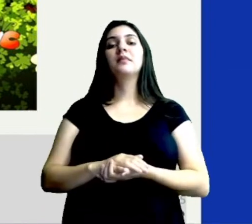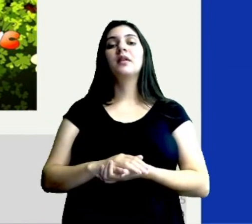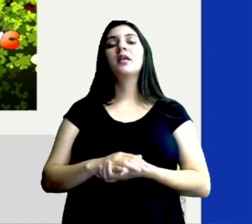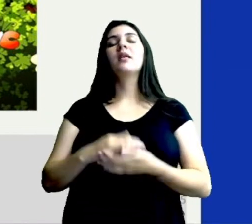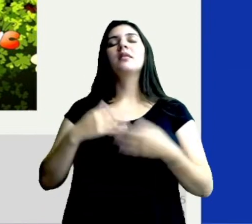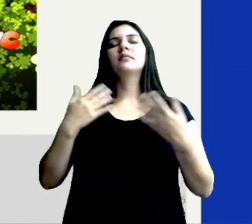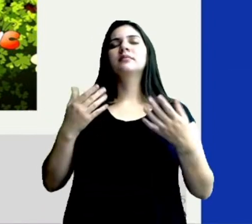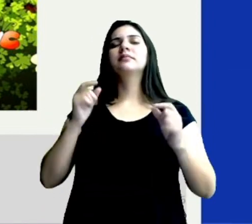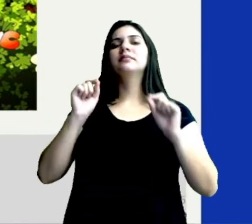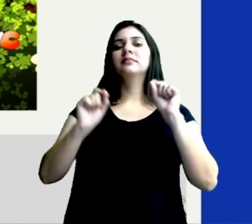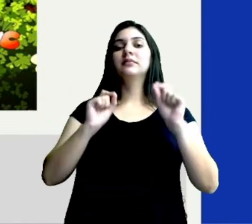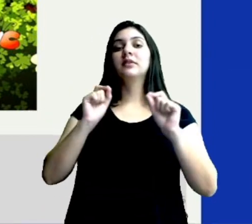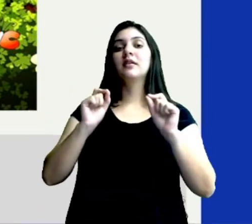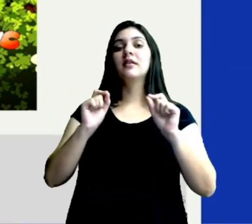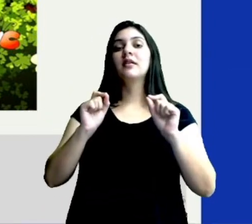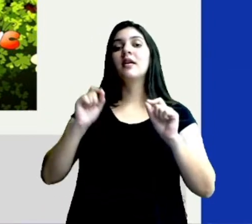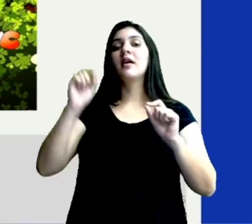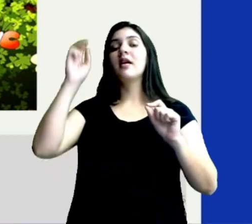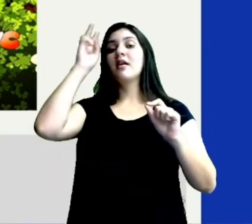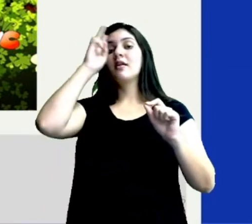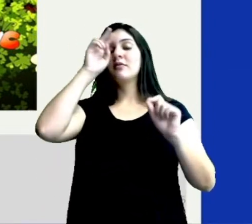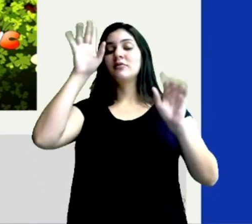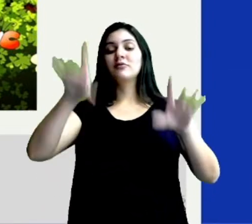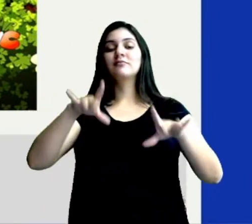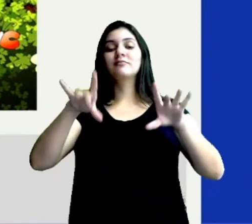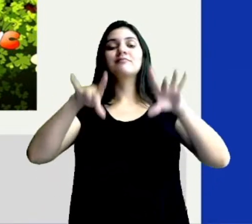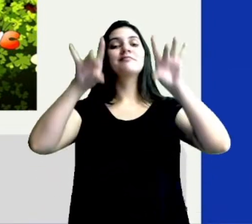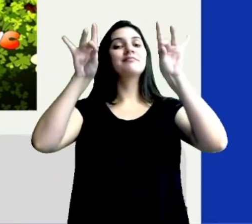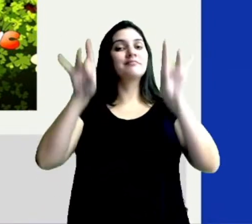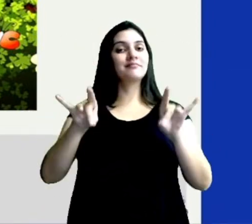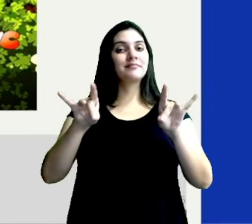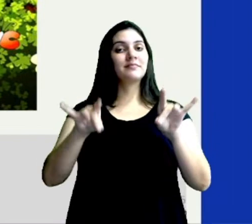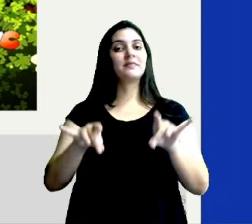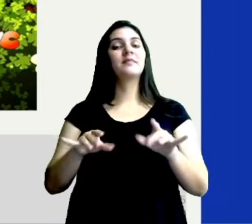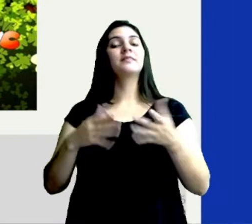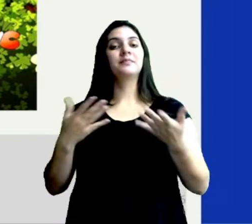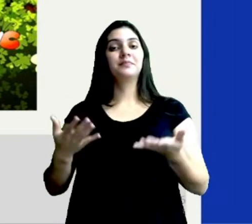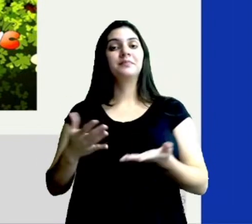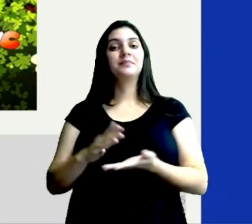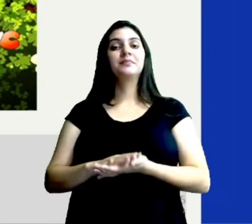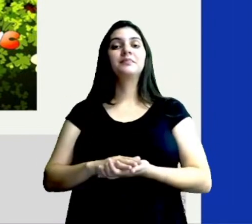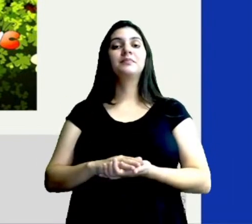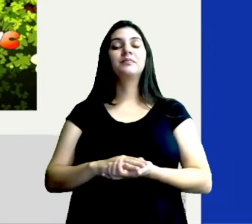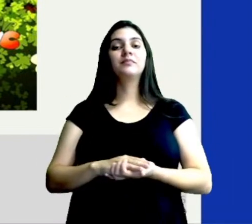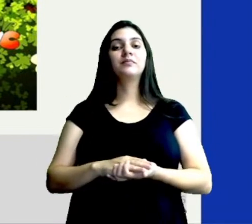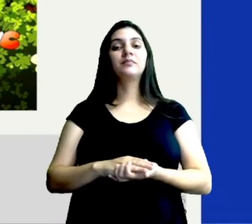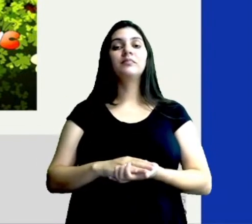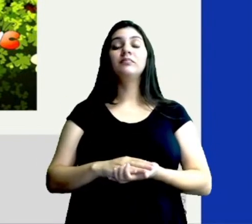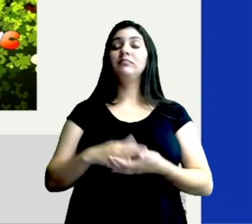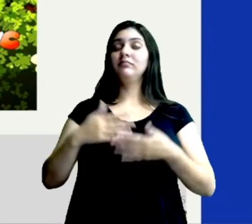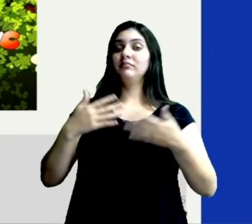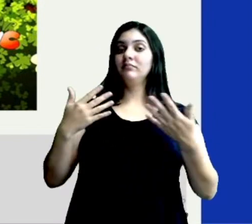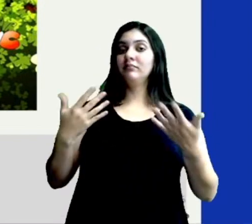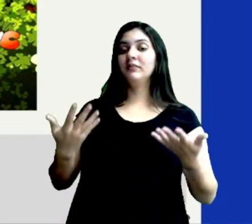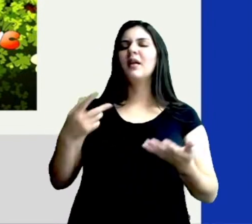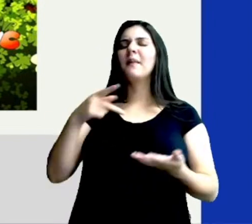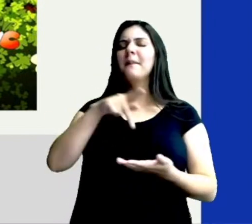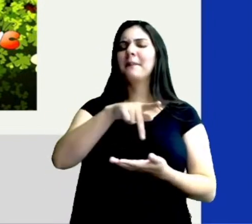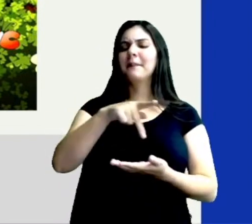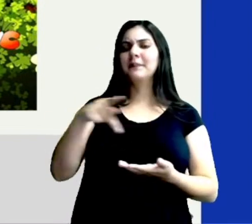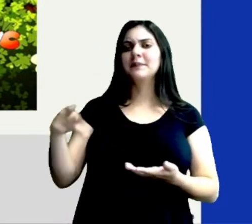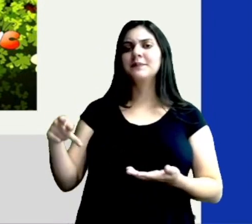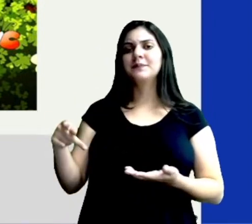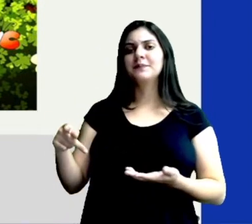um conto de fadas, gente. Conto de fadas, tá bom? Ou seja,